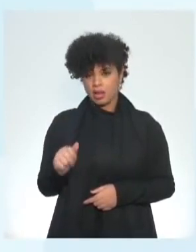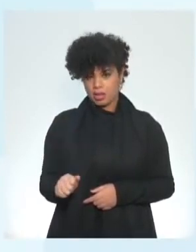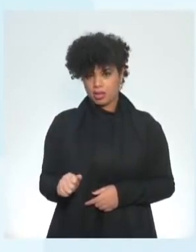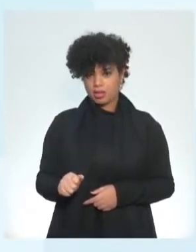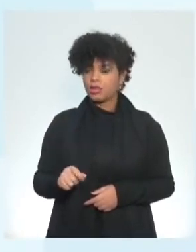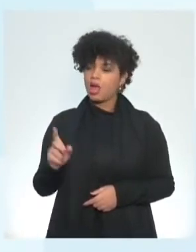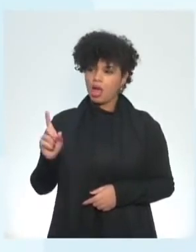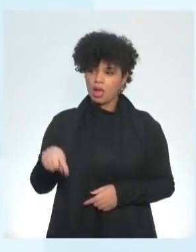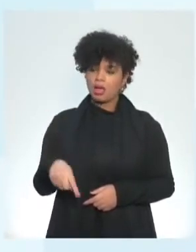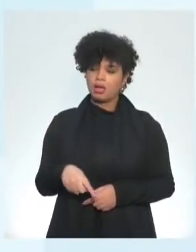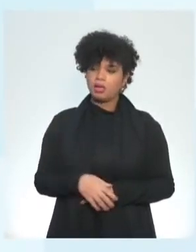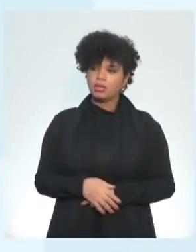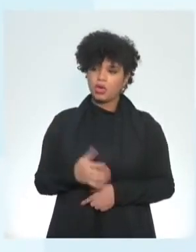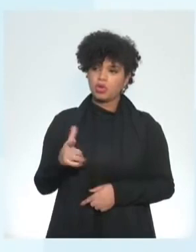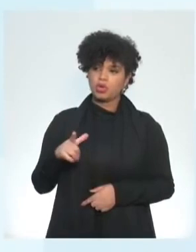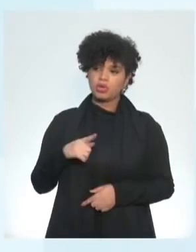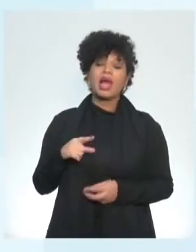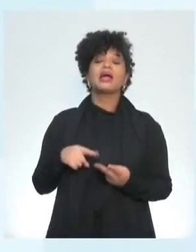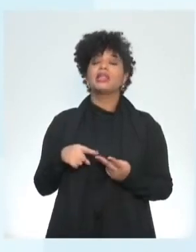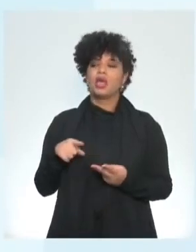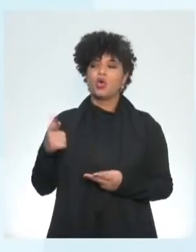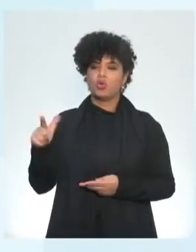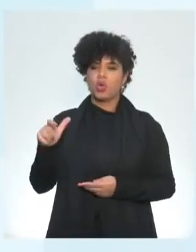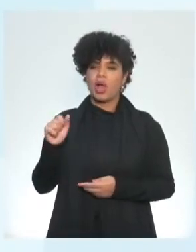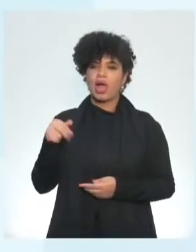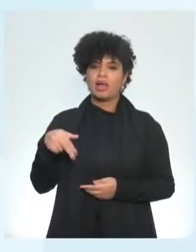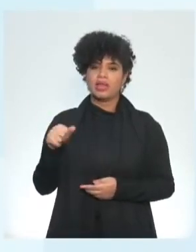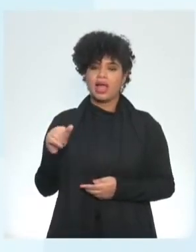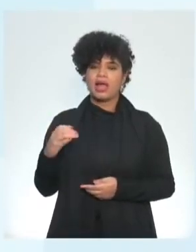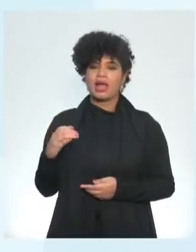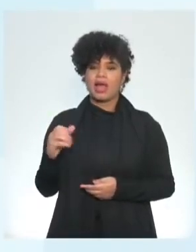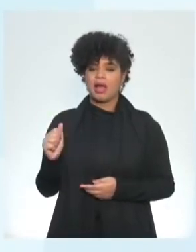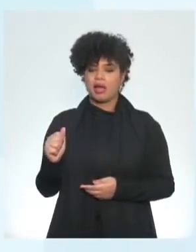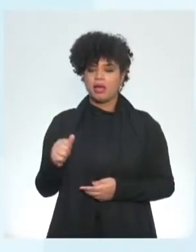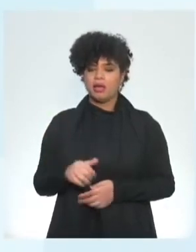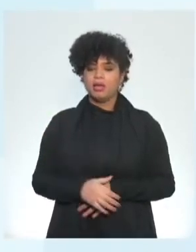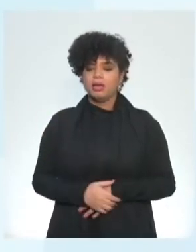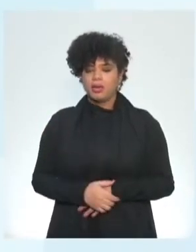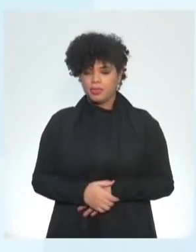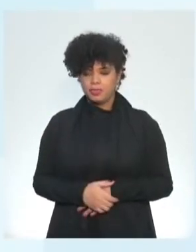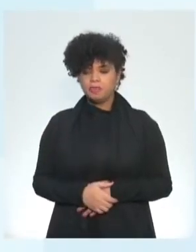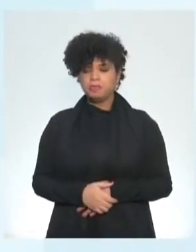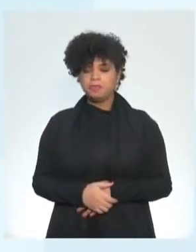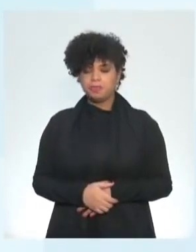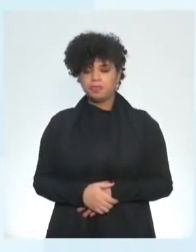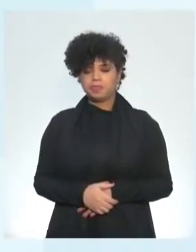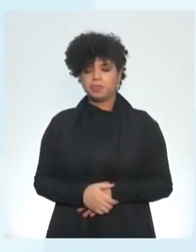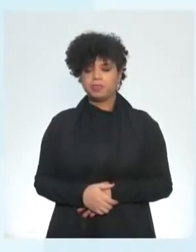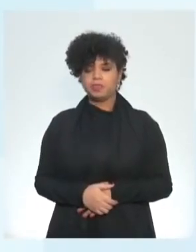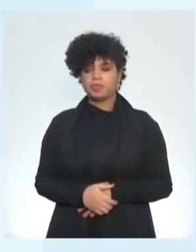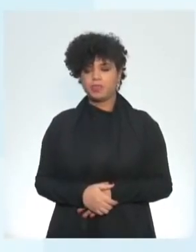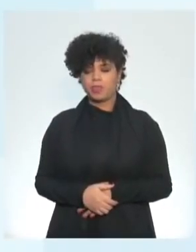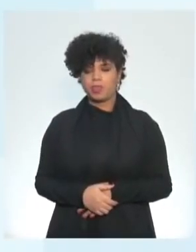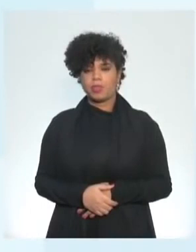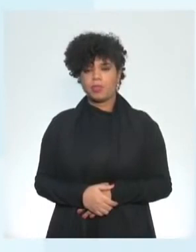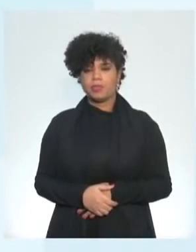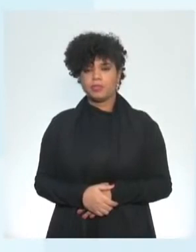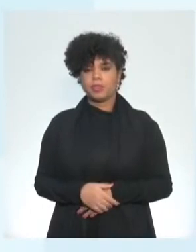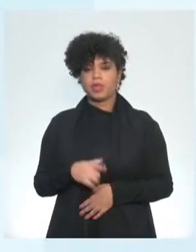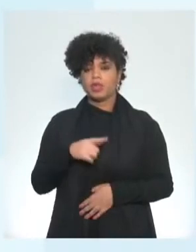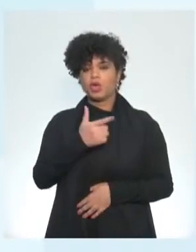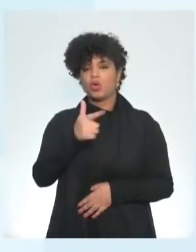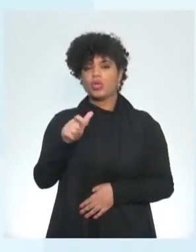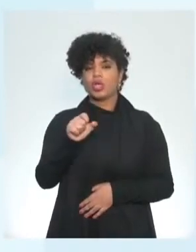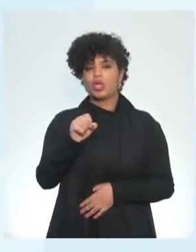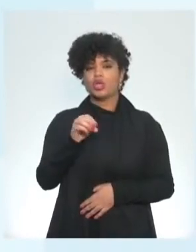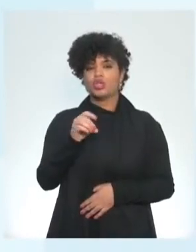né? Não, fora o Manacá também. Tá, o Manacá a gente trouxe também. Aí, soda